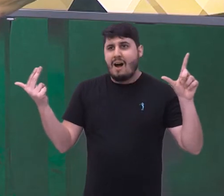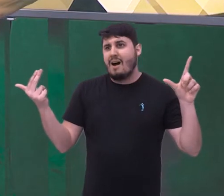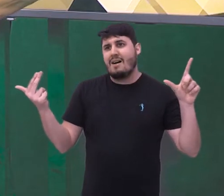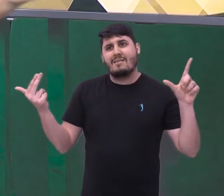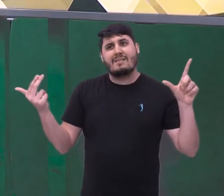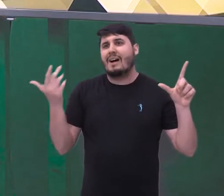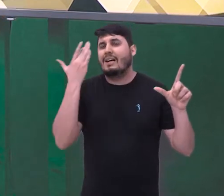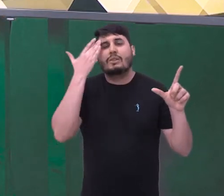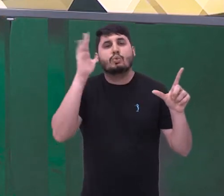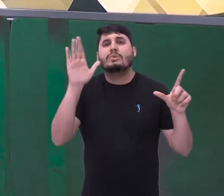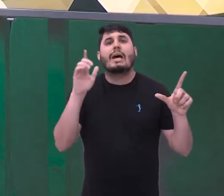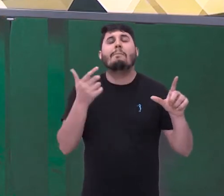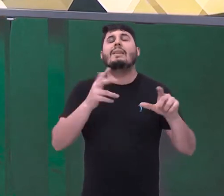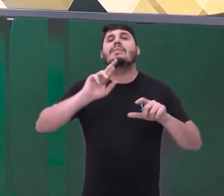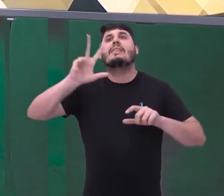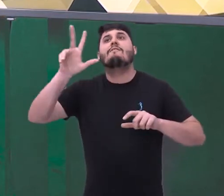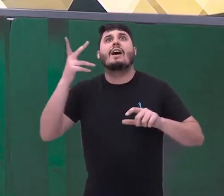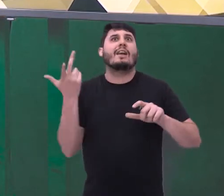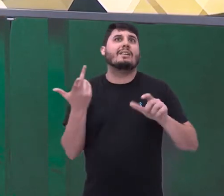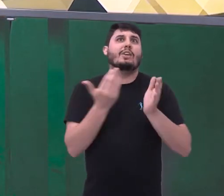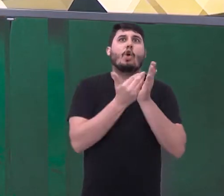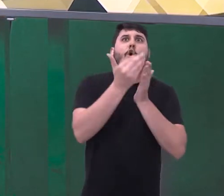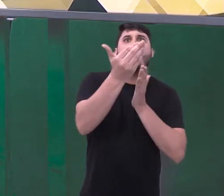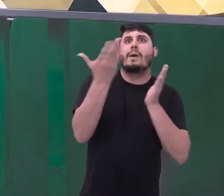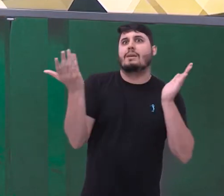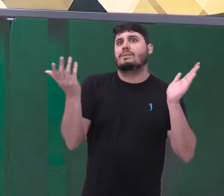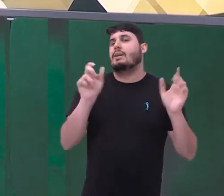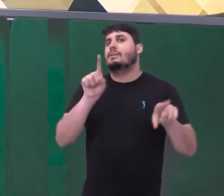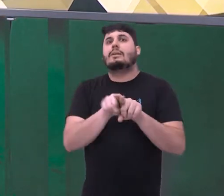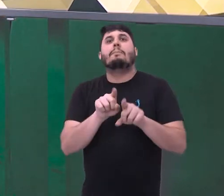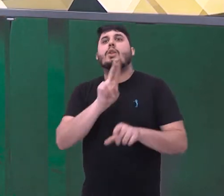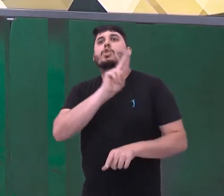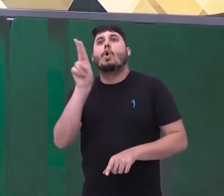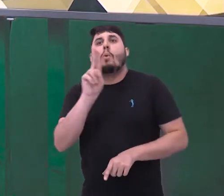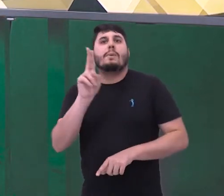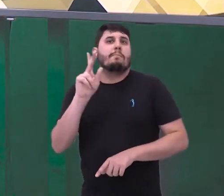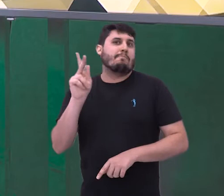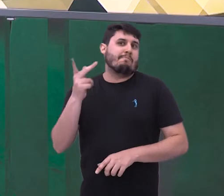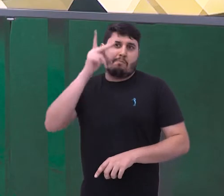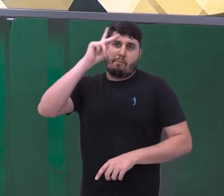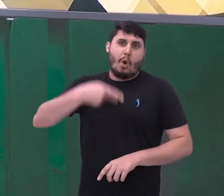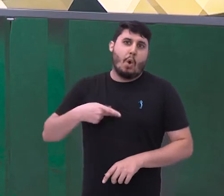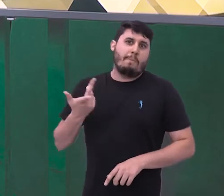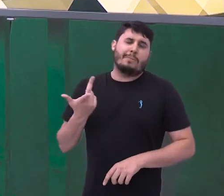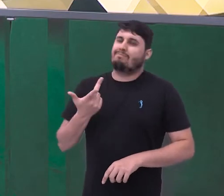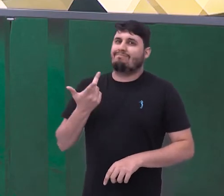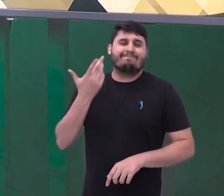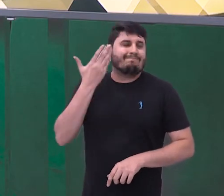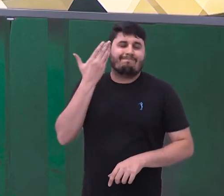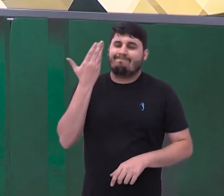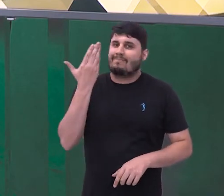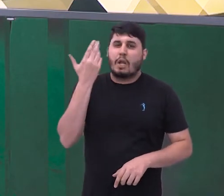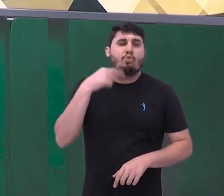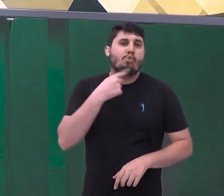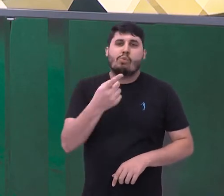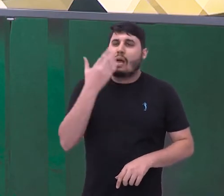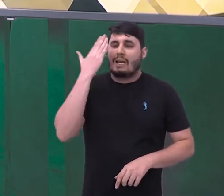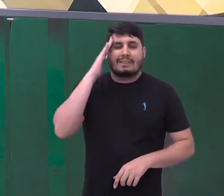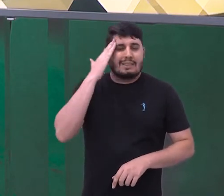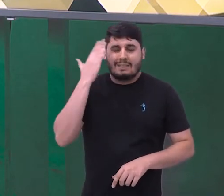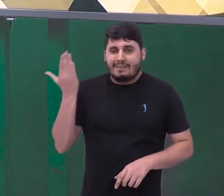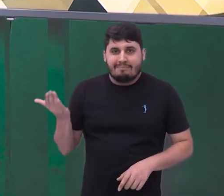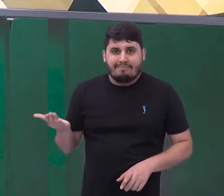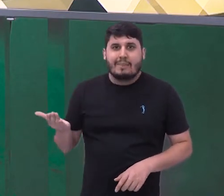mesmo tamanho, você não sabe diferenciar início, fim de período, nome próprio. Ok? Use letra de